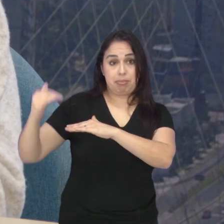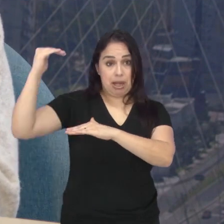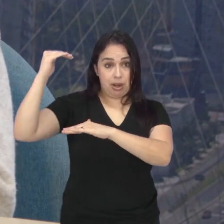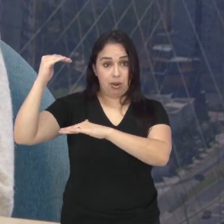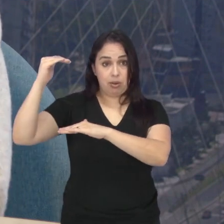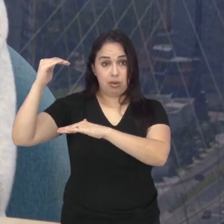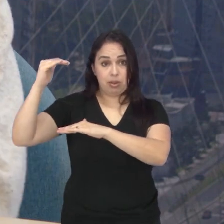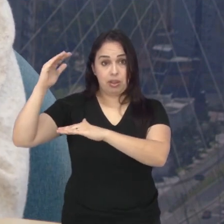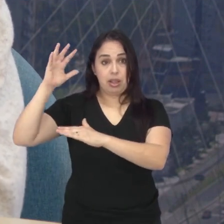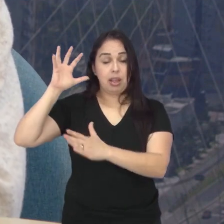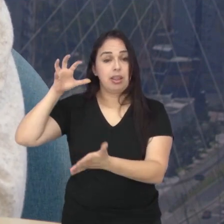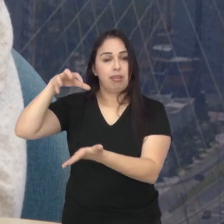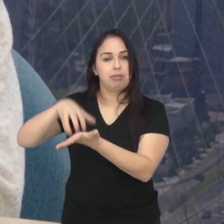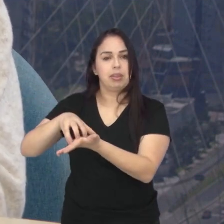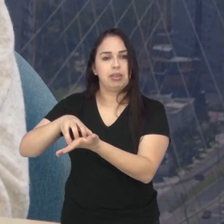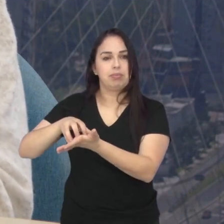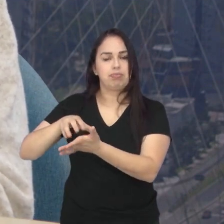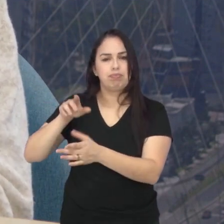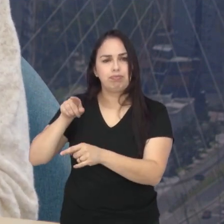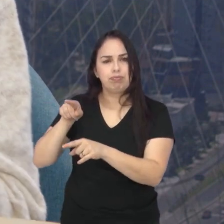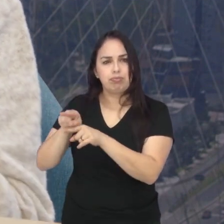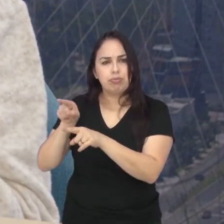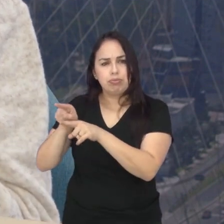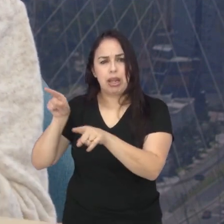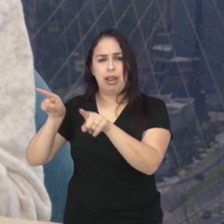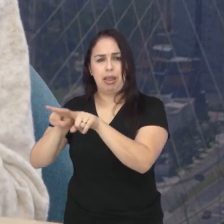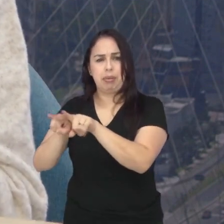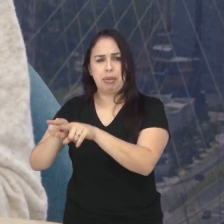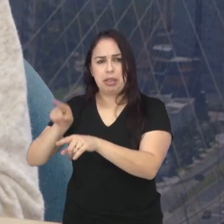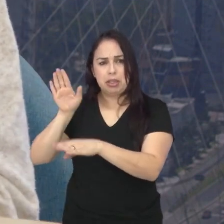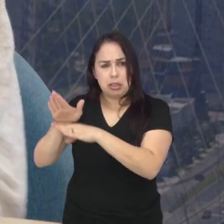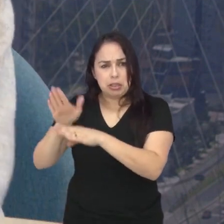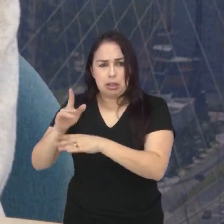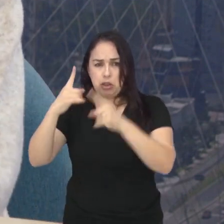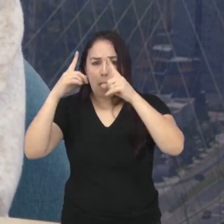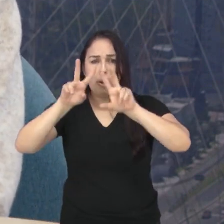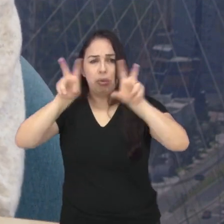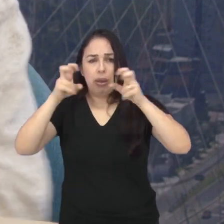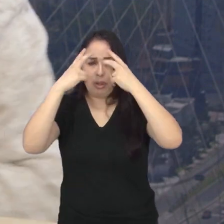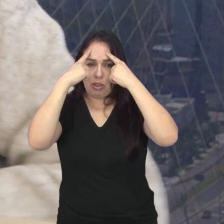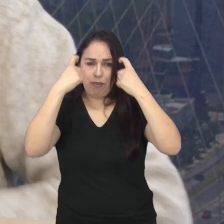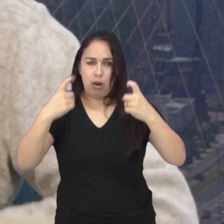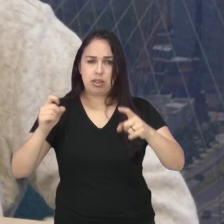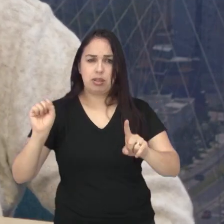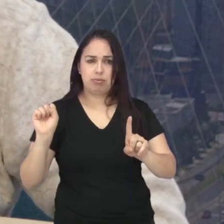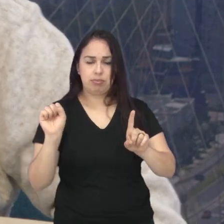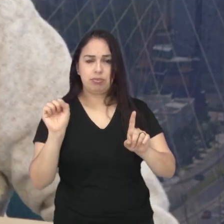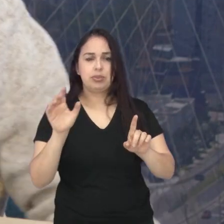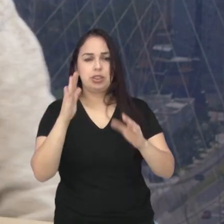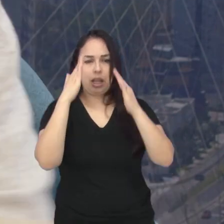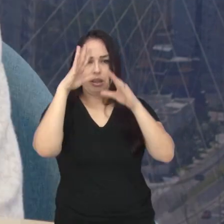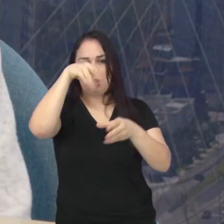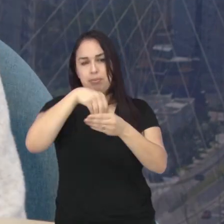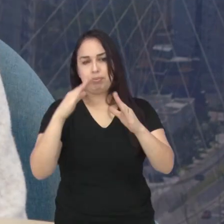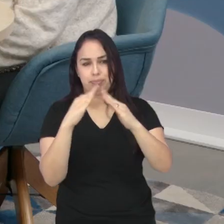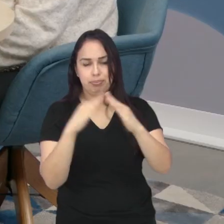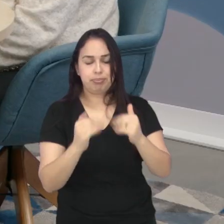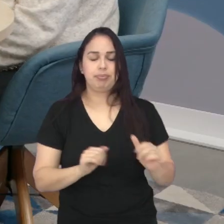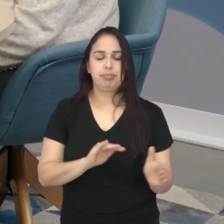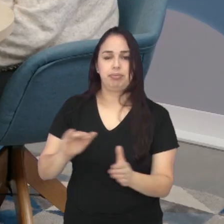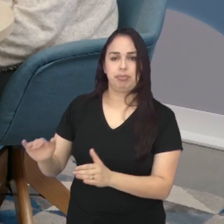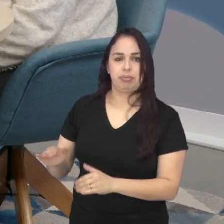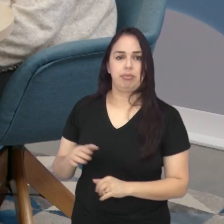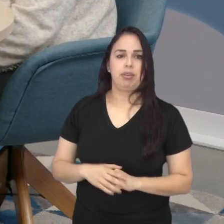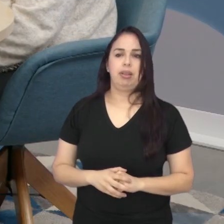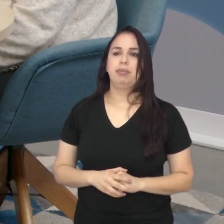a competência é da Vara de Violência Doméstica naquelas cidades em que há, que é o caso de São José dos Campos. Natália? E